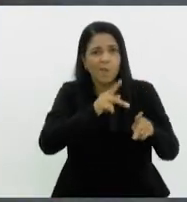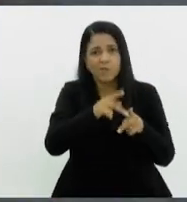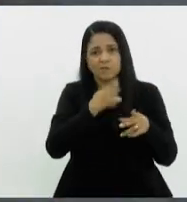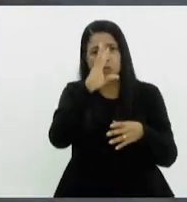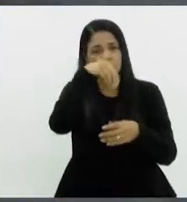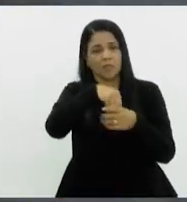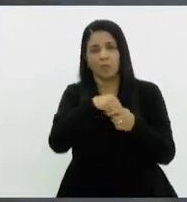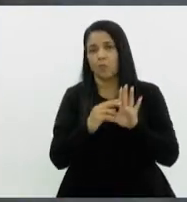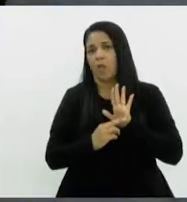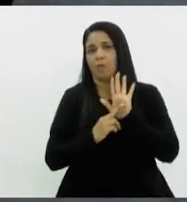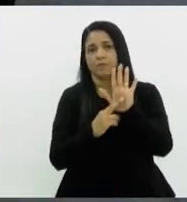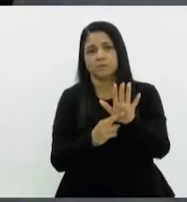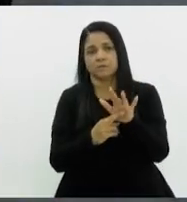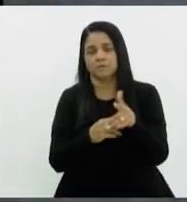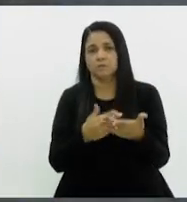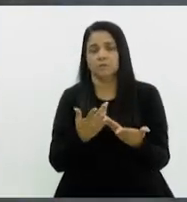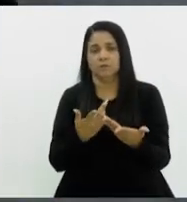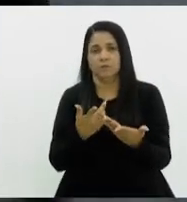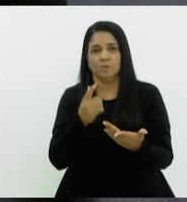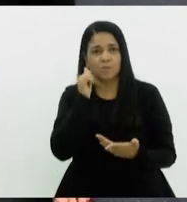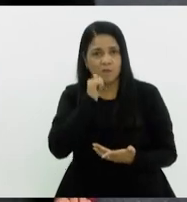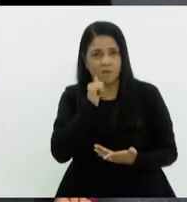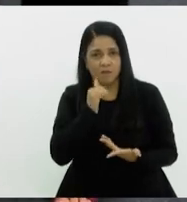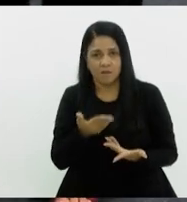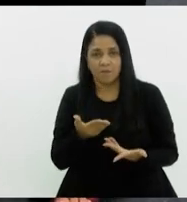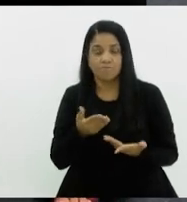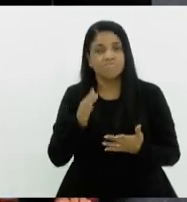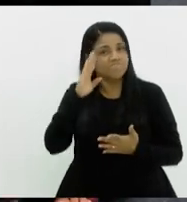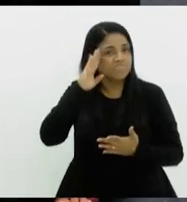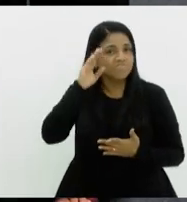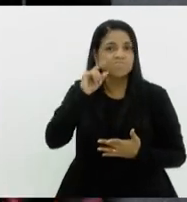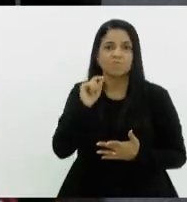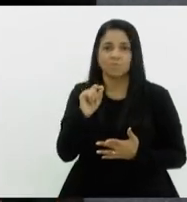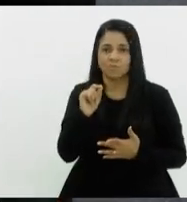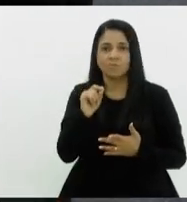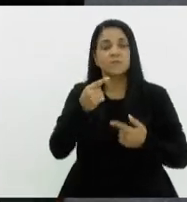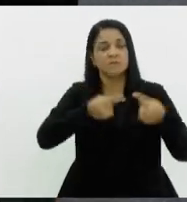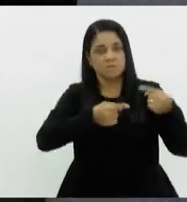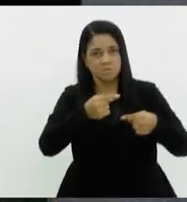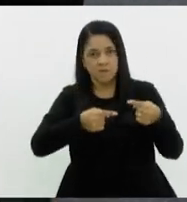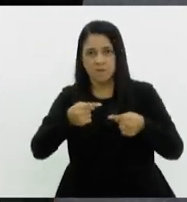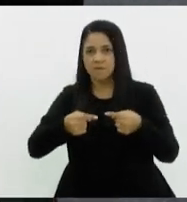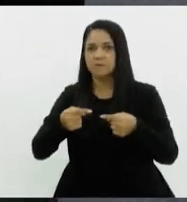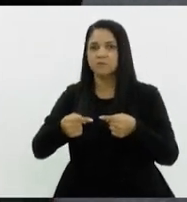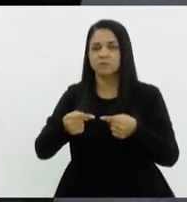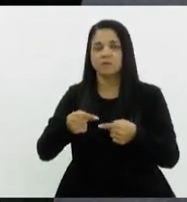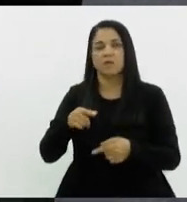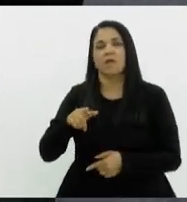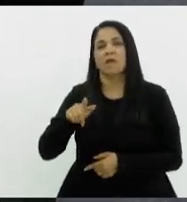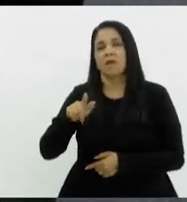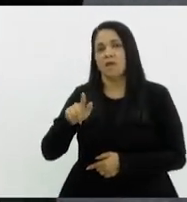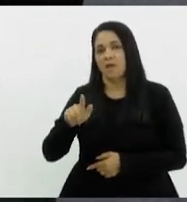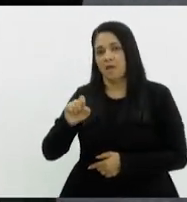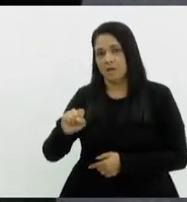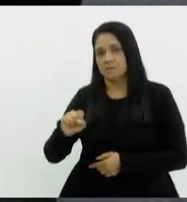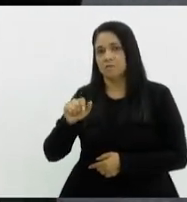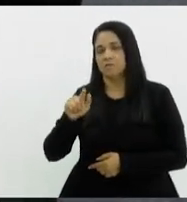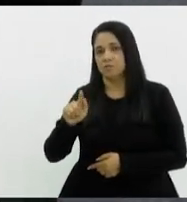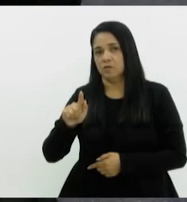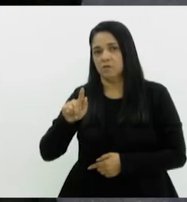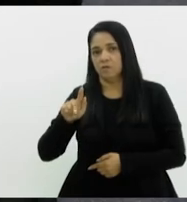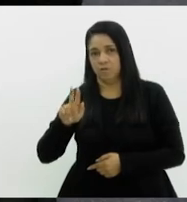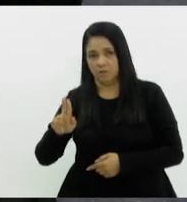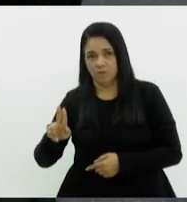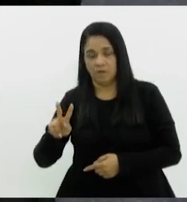aqui representada de mulheres. Então, é fundamental que possamos fazer esses debates, que a FGV, que tem um trabalho importante